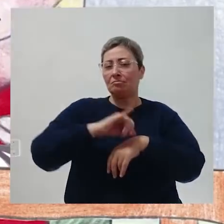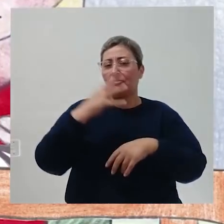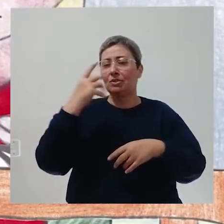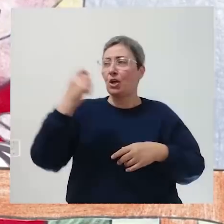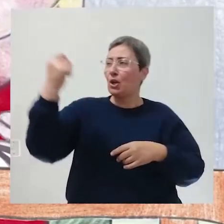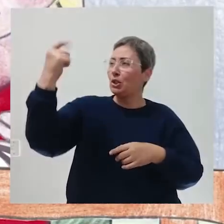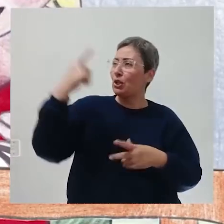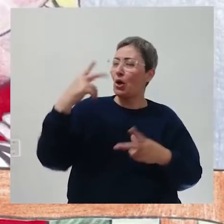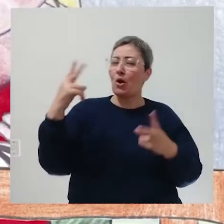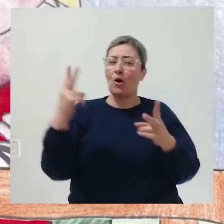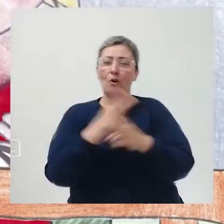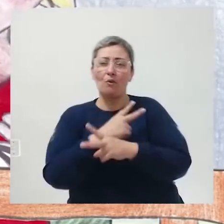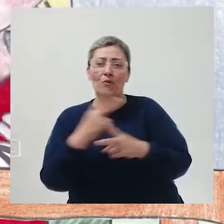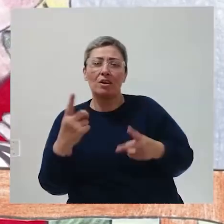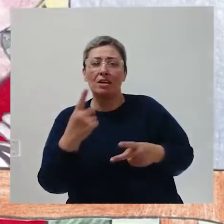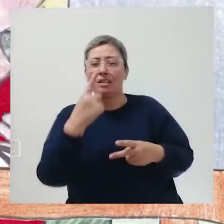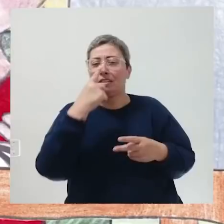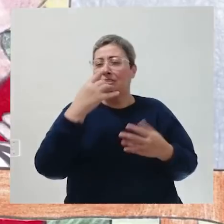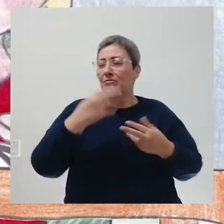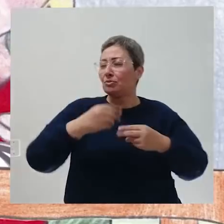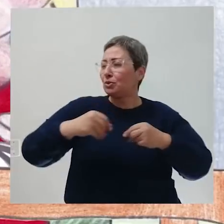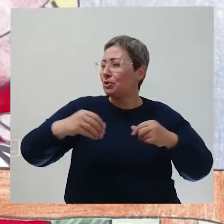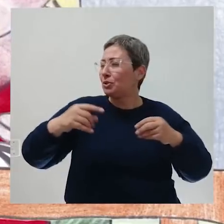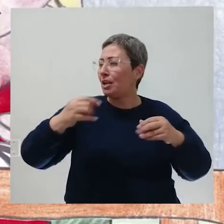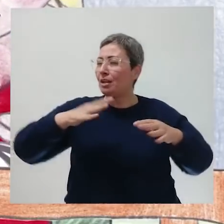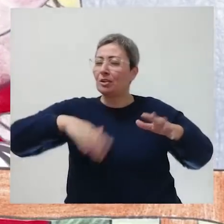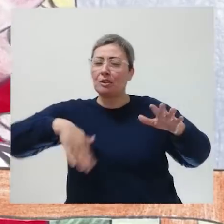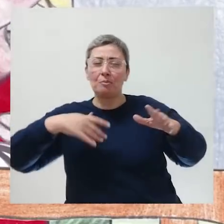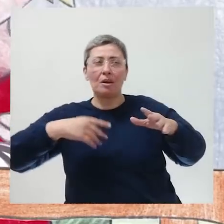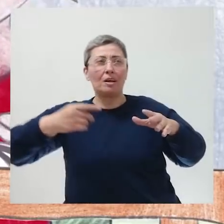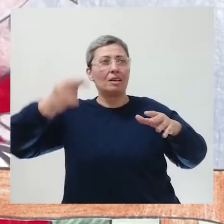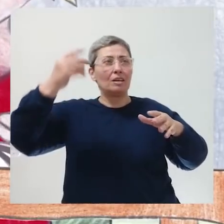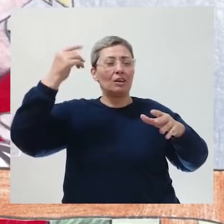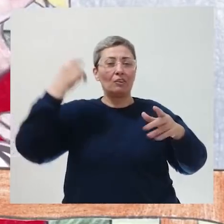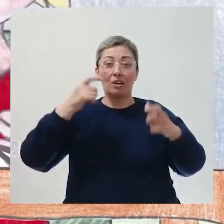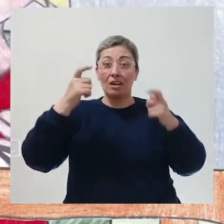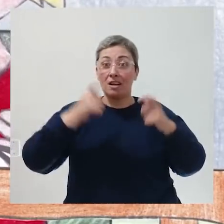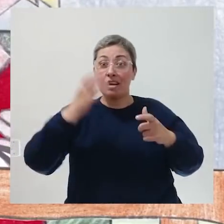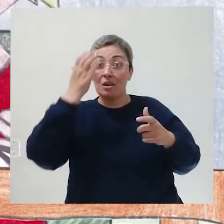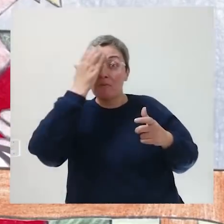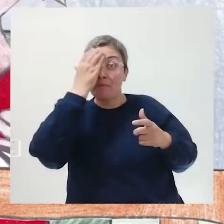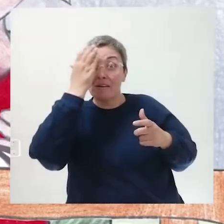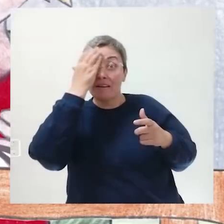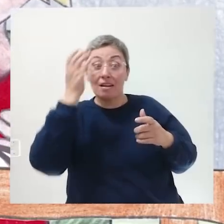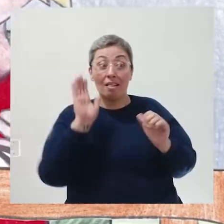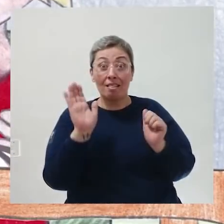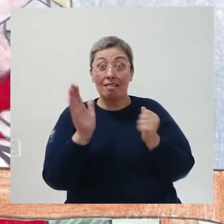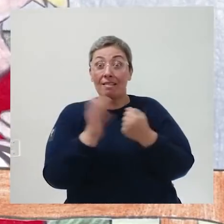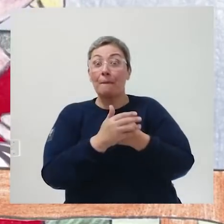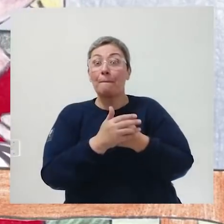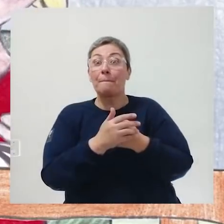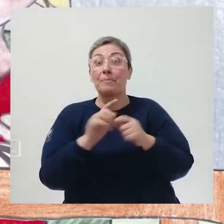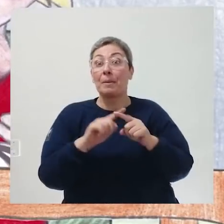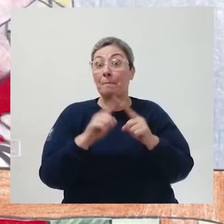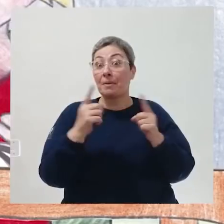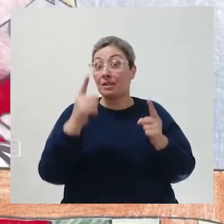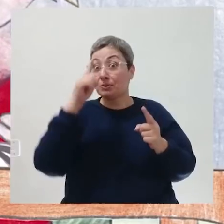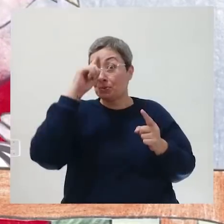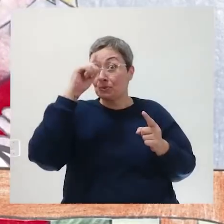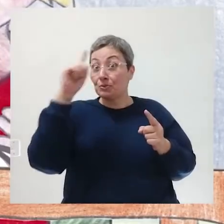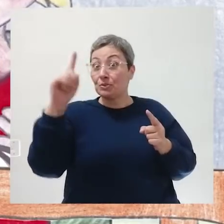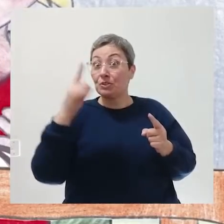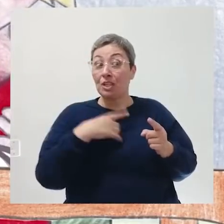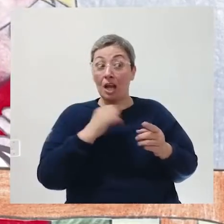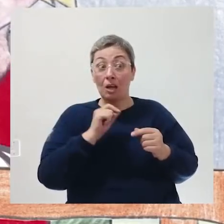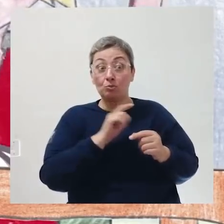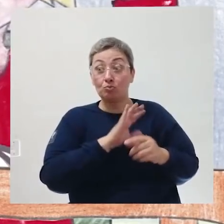e o vento, traz o cheiro de sal do mar. No passado, foi ali que os piratas fizeram seu esconderijo. Mas um dia, uma